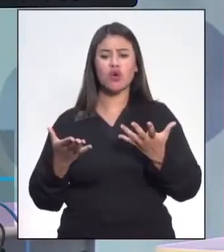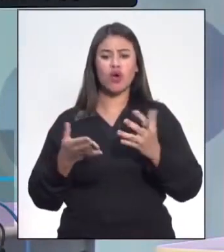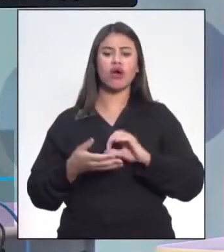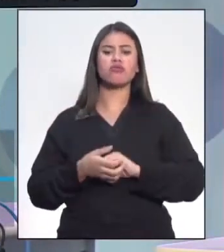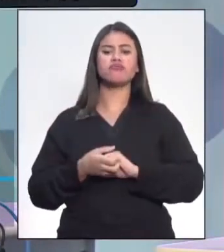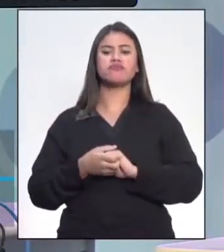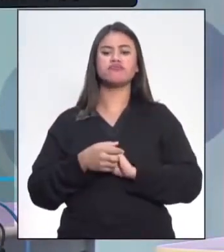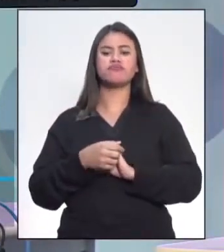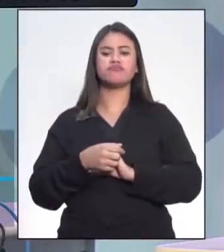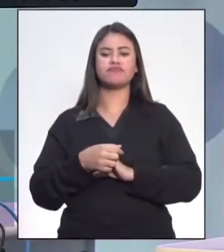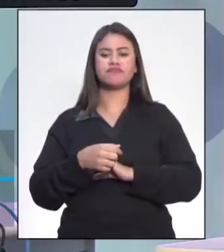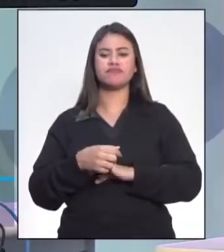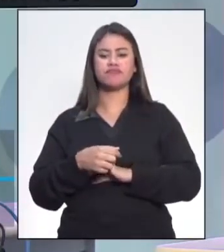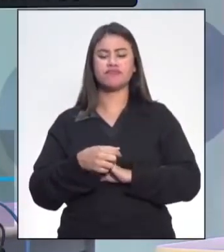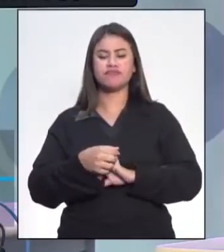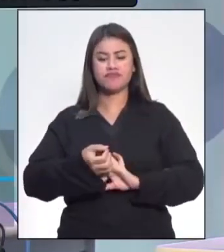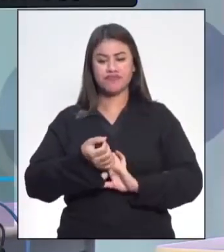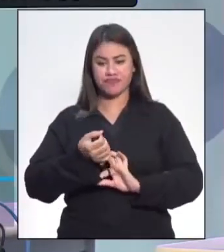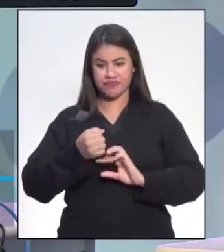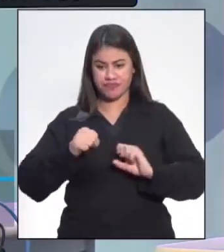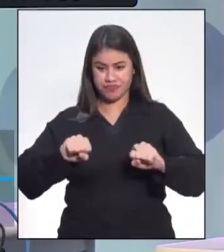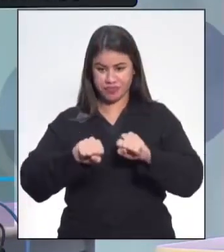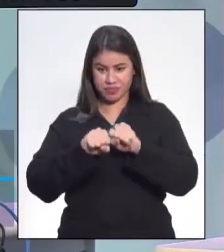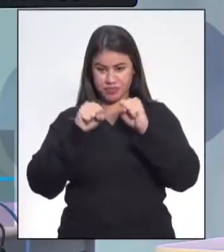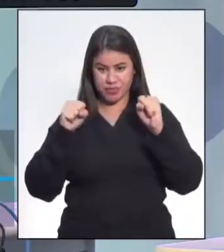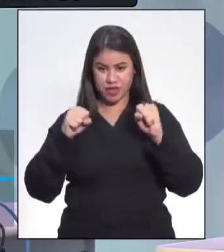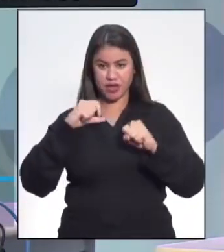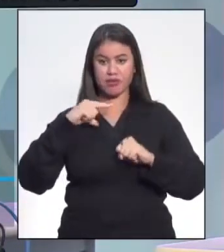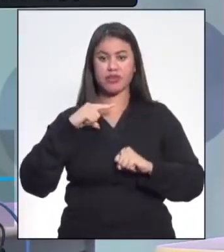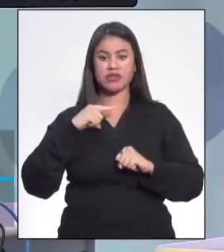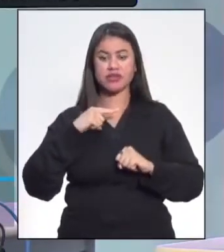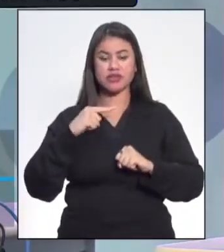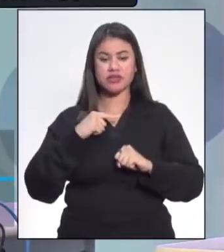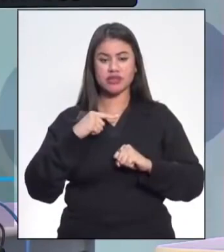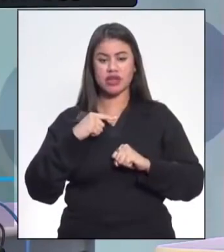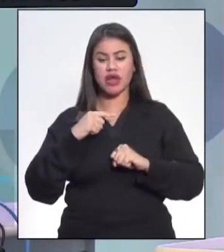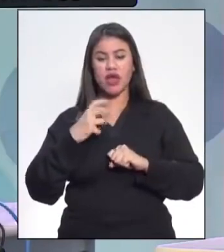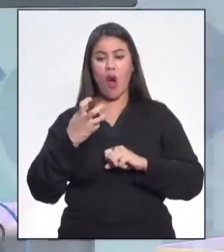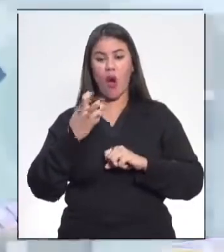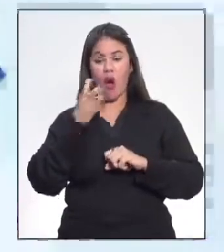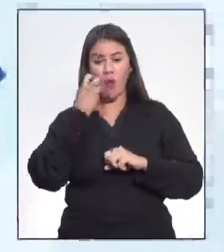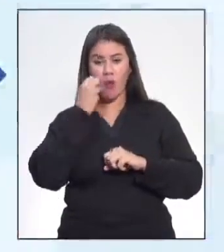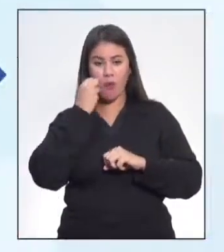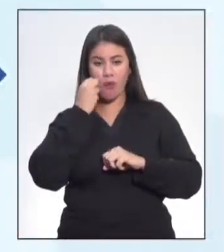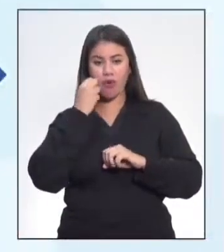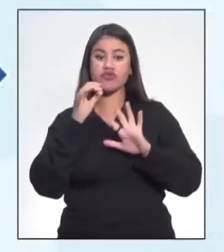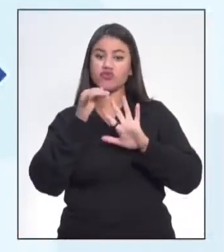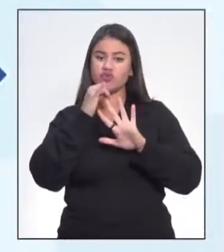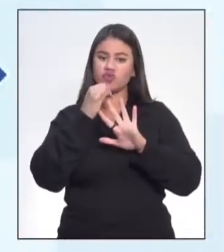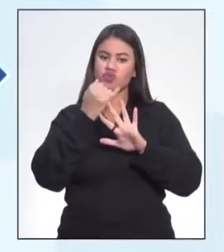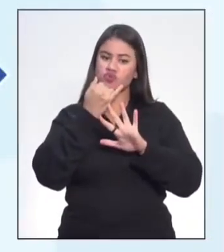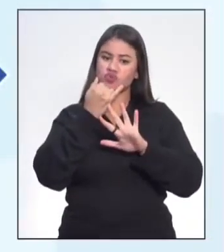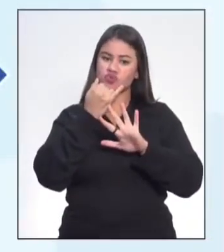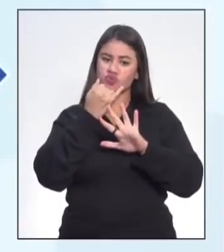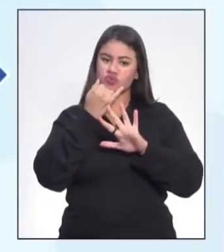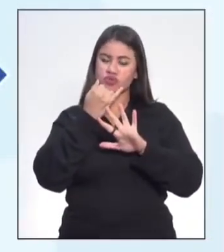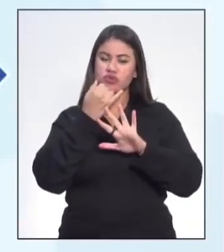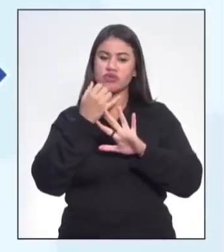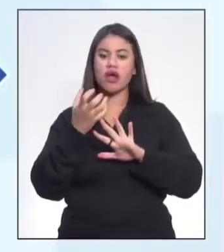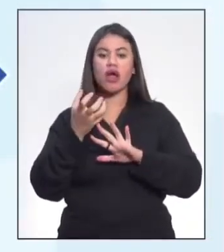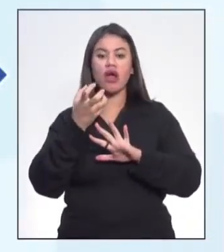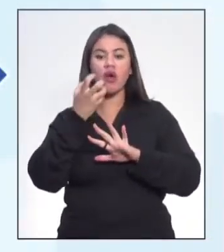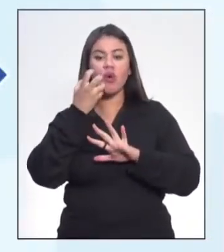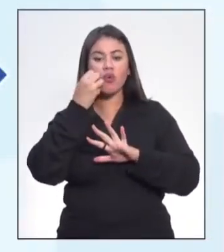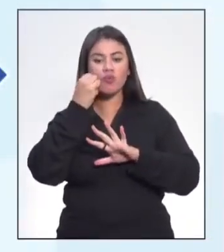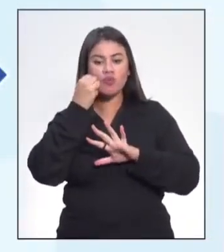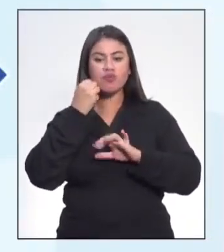Nós temos, na quebra da energia, nós temos o quê? A absorção. Desculpa, na quebra da ligação, nós temos a absorção